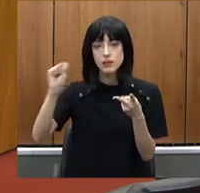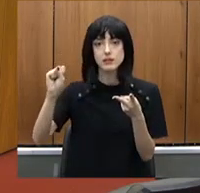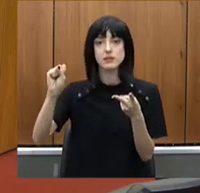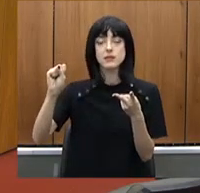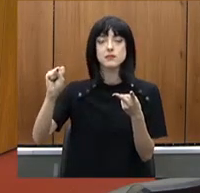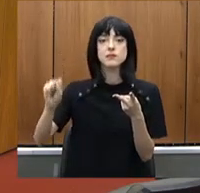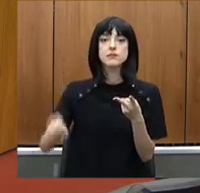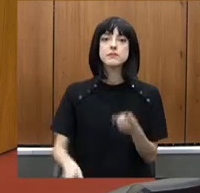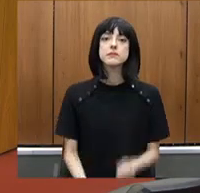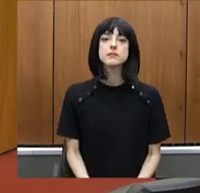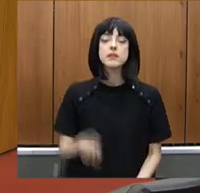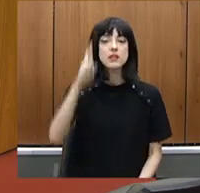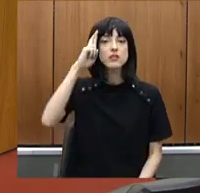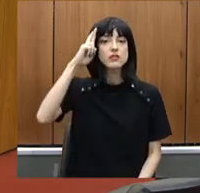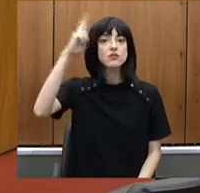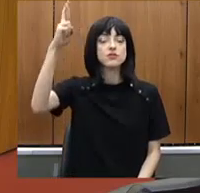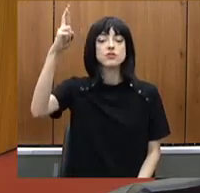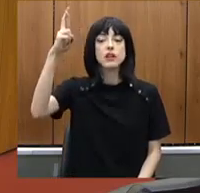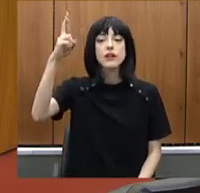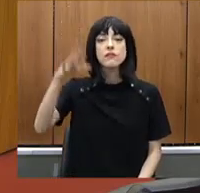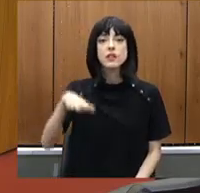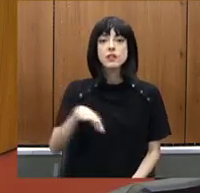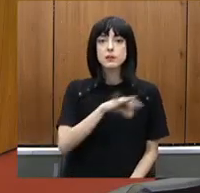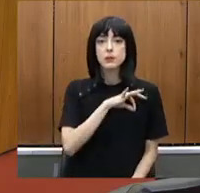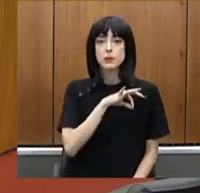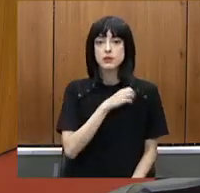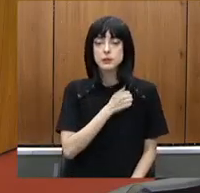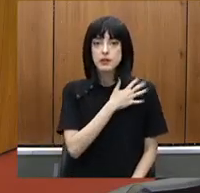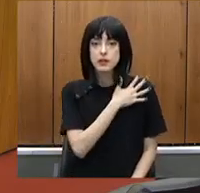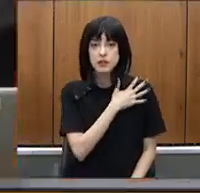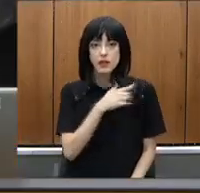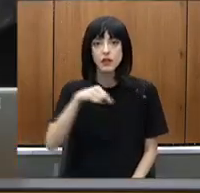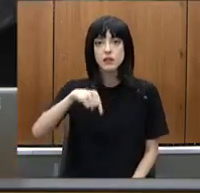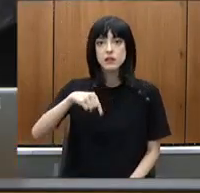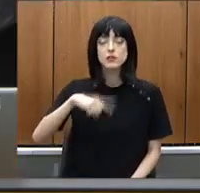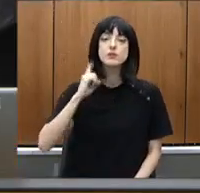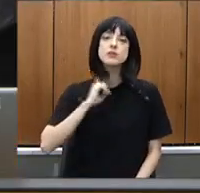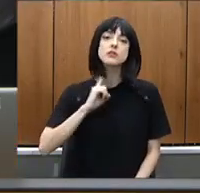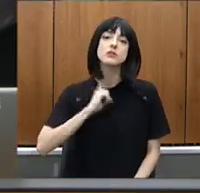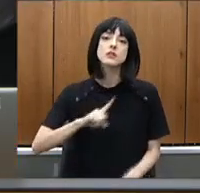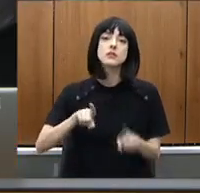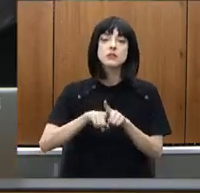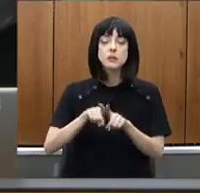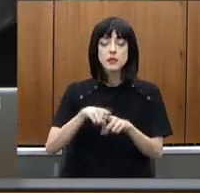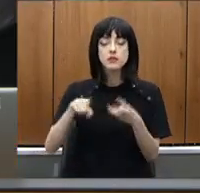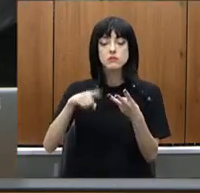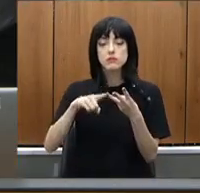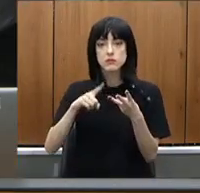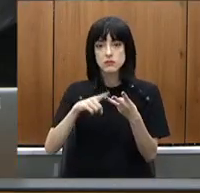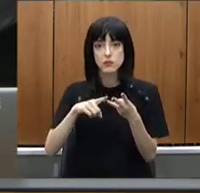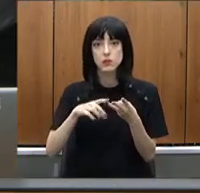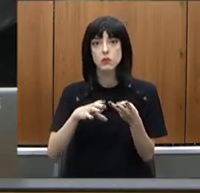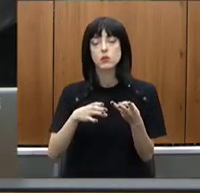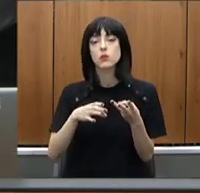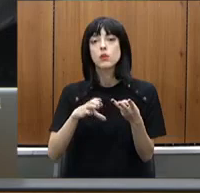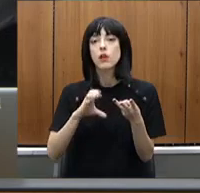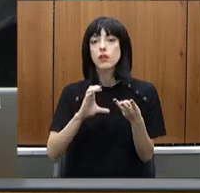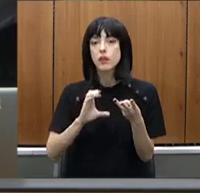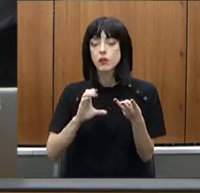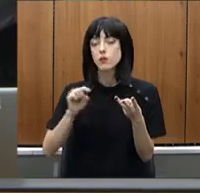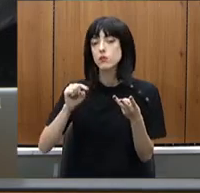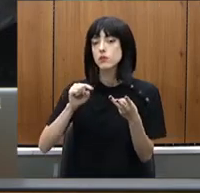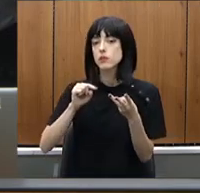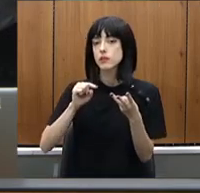de Minas Gerais também é o capitão Felipe Gouveia Rocha ajudante de ordem da Polícia Militar de Minas Gerais e também